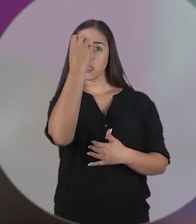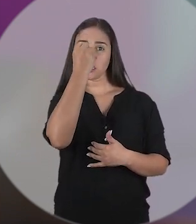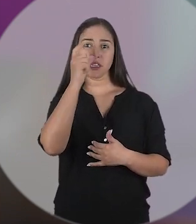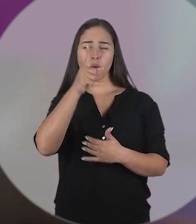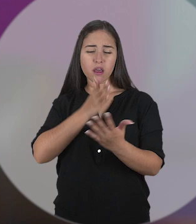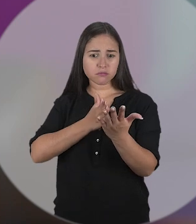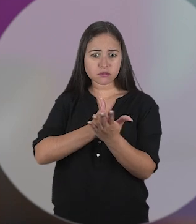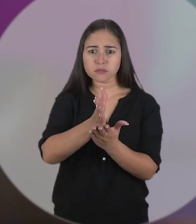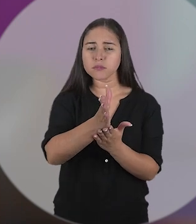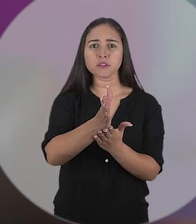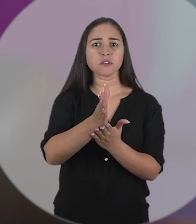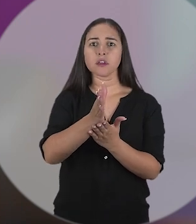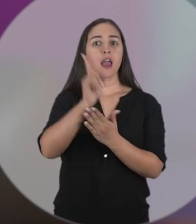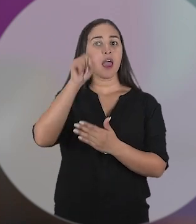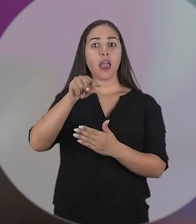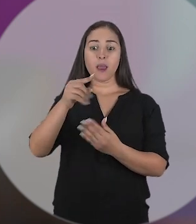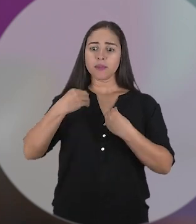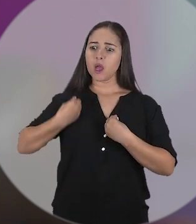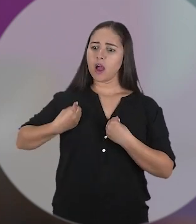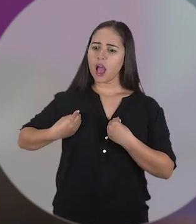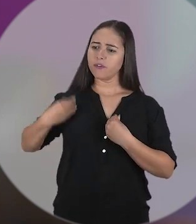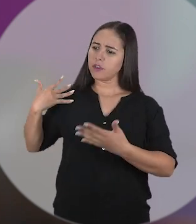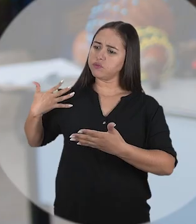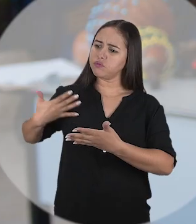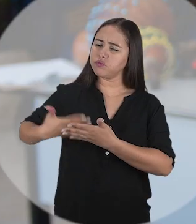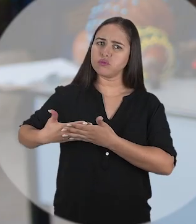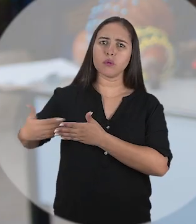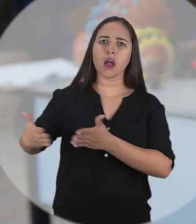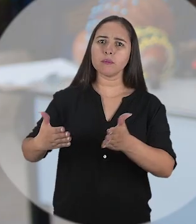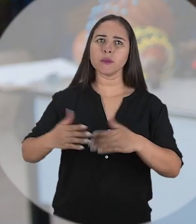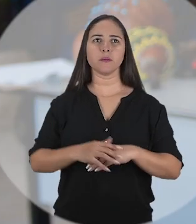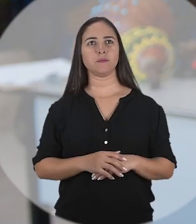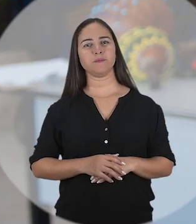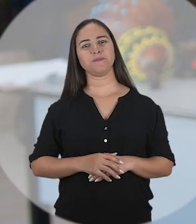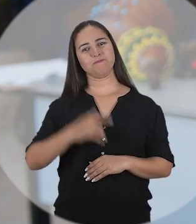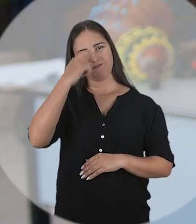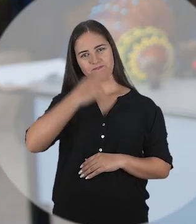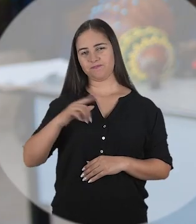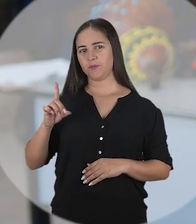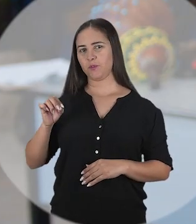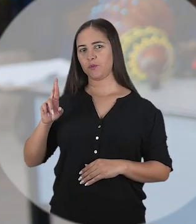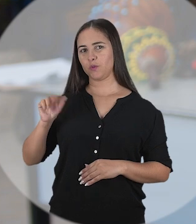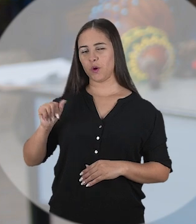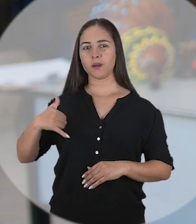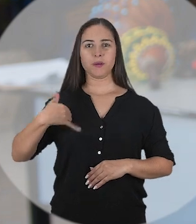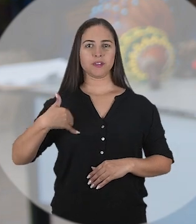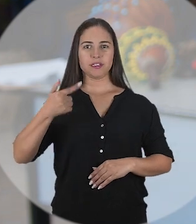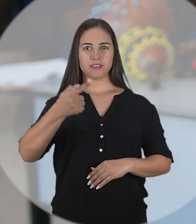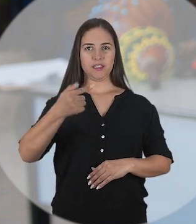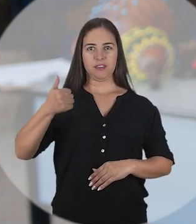norte da pessoa, é aquilo que levou a pessoa a vida toda por um caminho. Sou Dora Cudignola, tenho